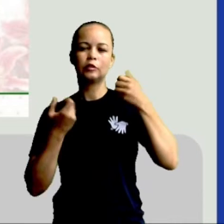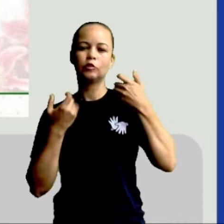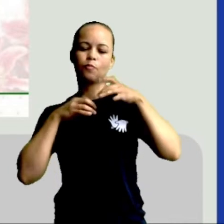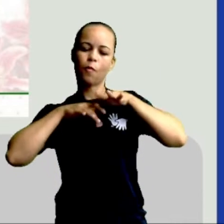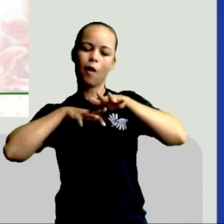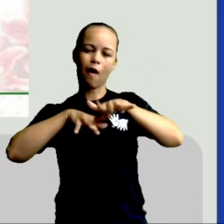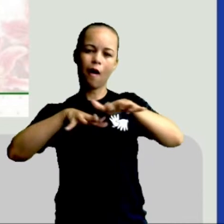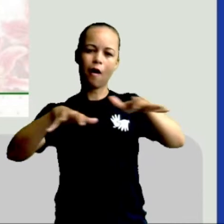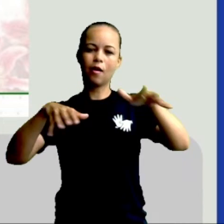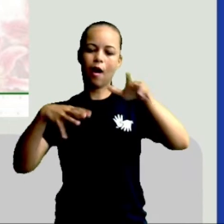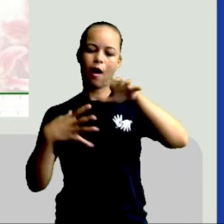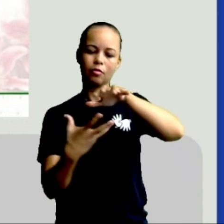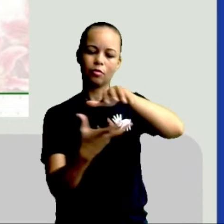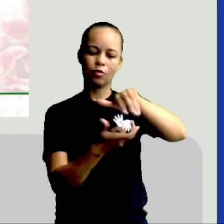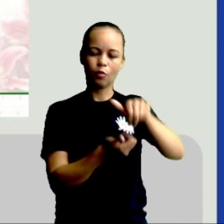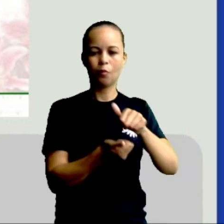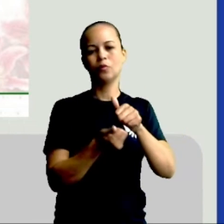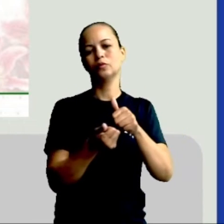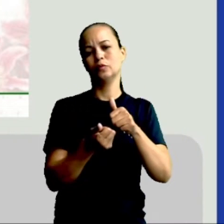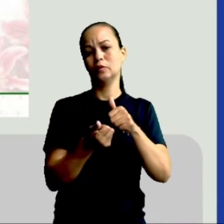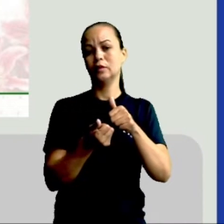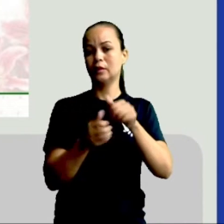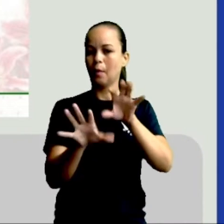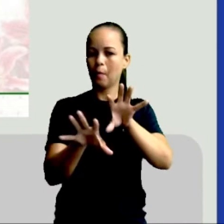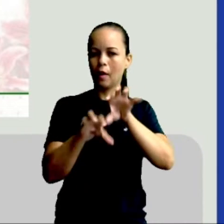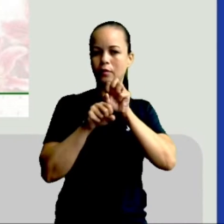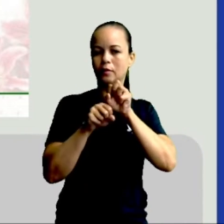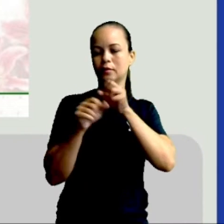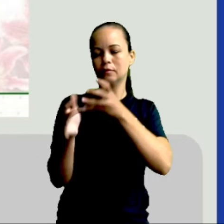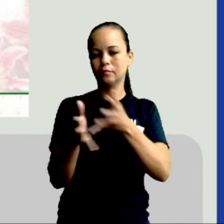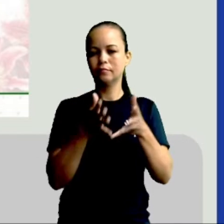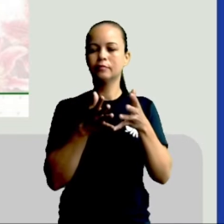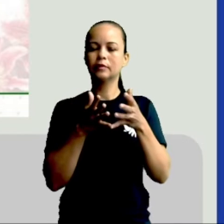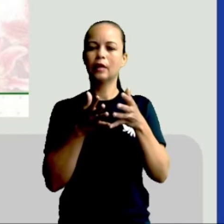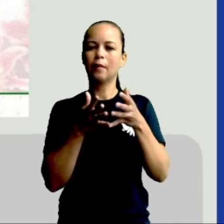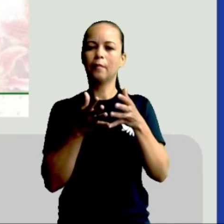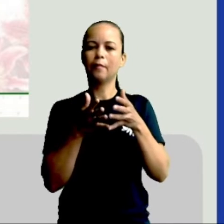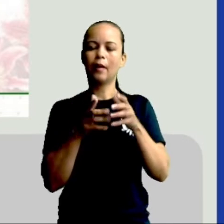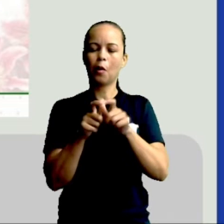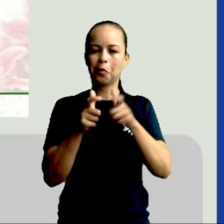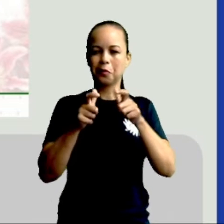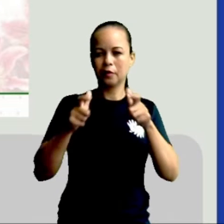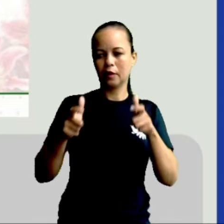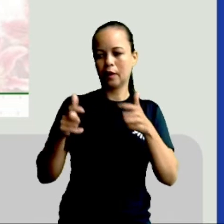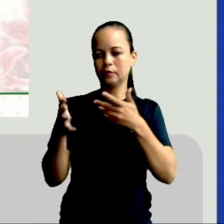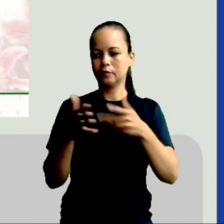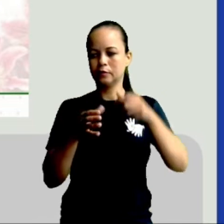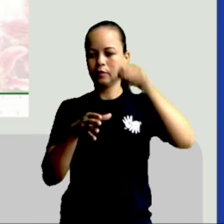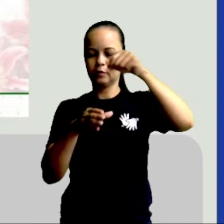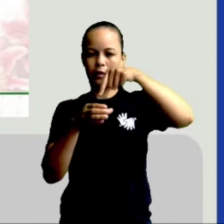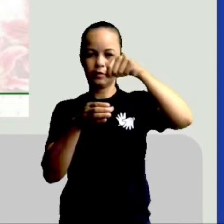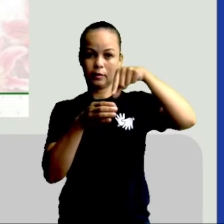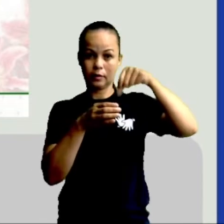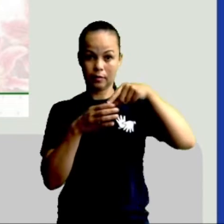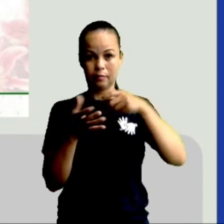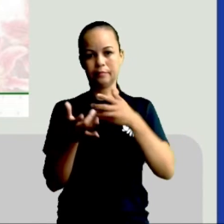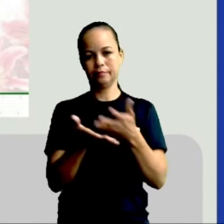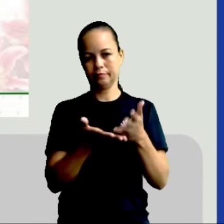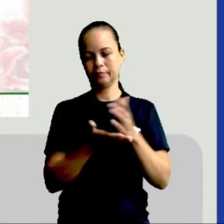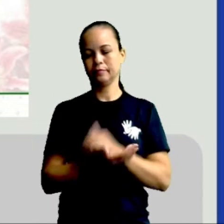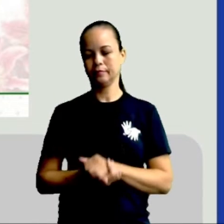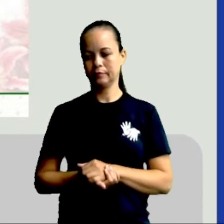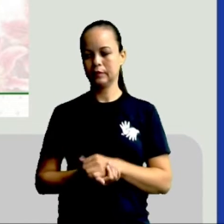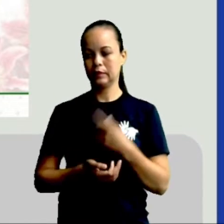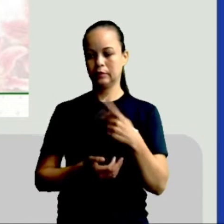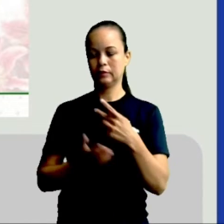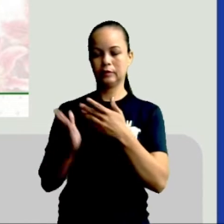tudo, serem mais atrativos também para os grandes dispersores dessas sementes. Grande eficiência na